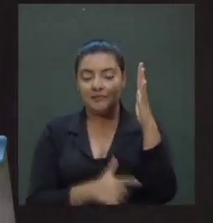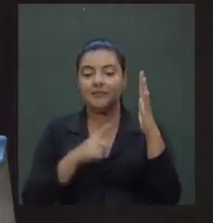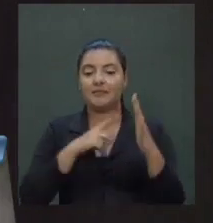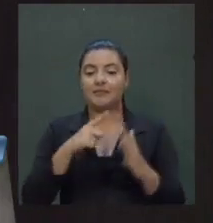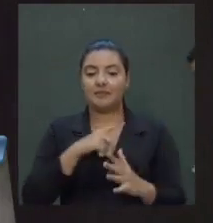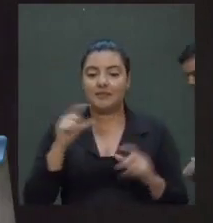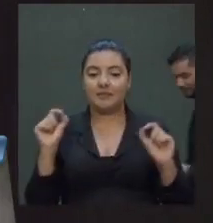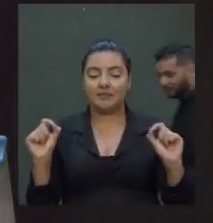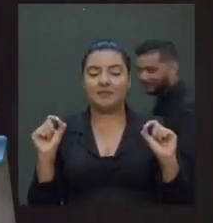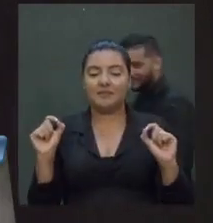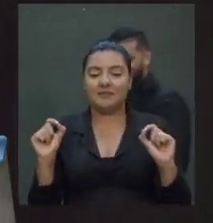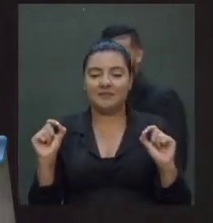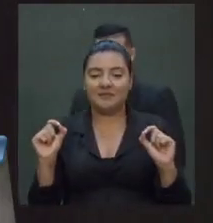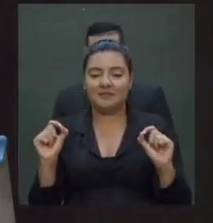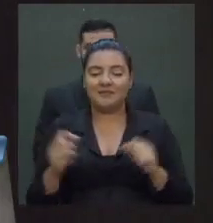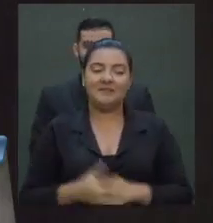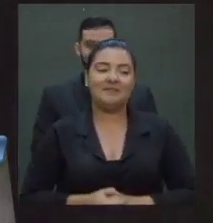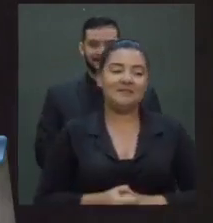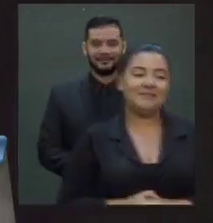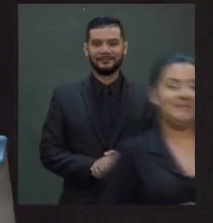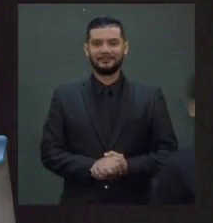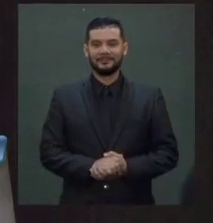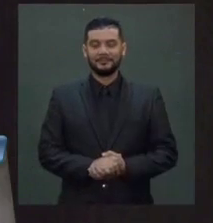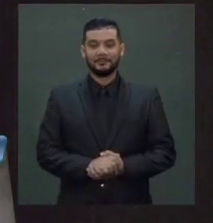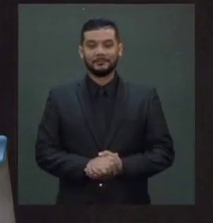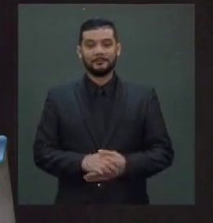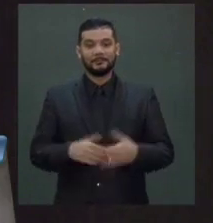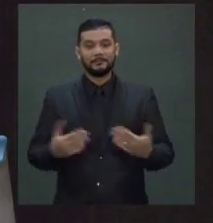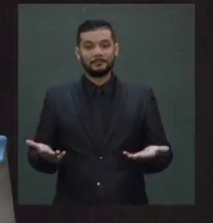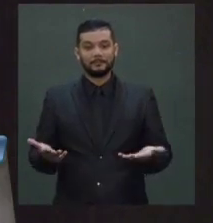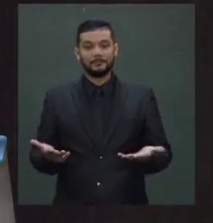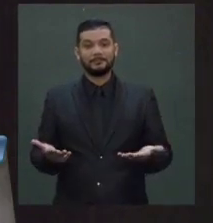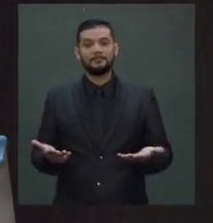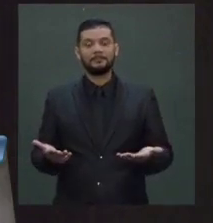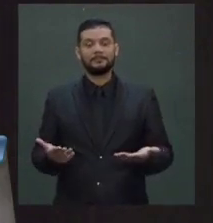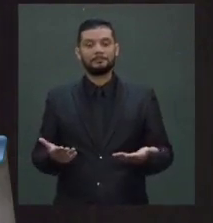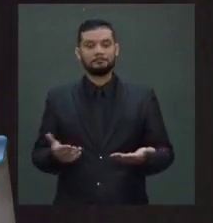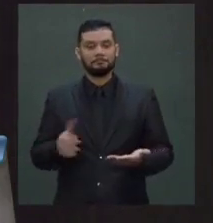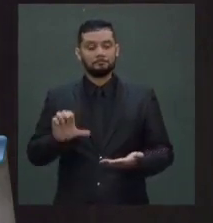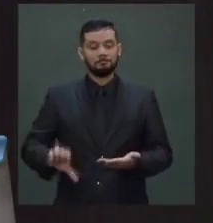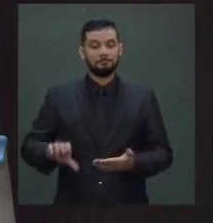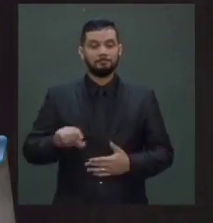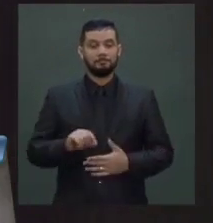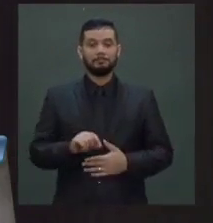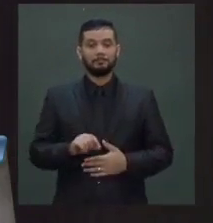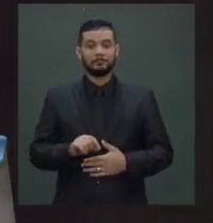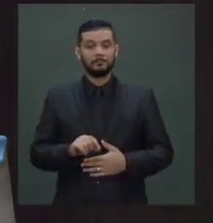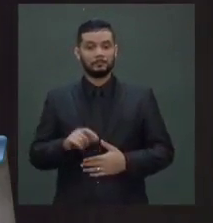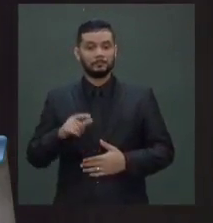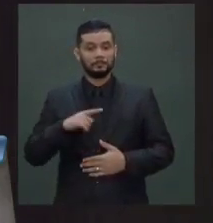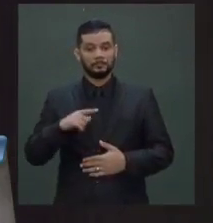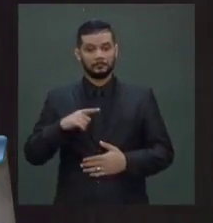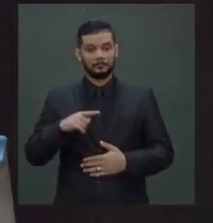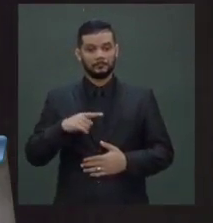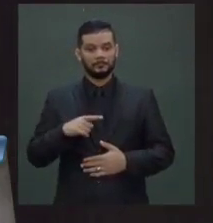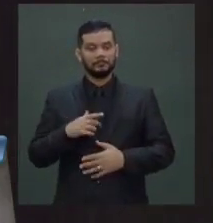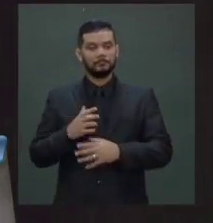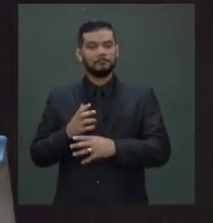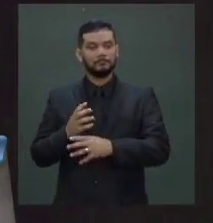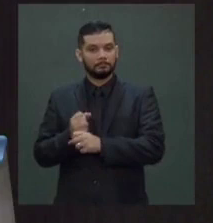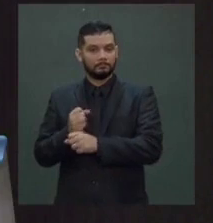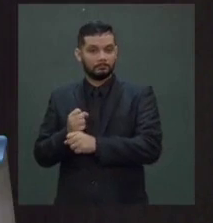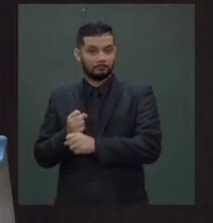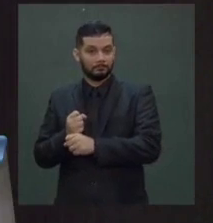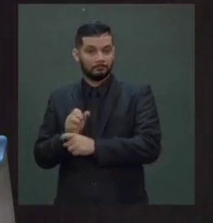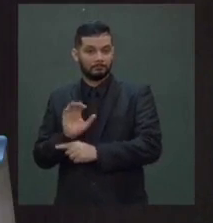emergência climática, uma crise climática. O pior de tudo isso é que há benefícios fiscais e,